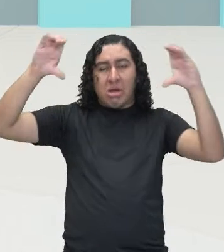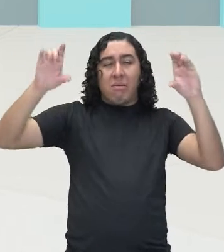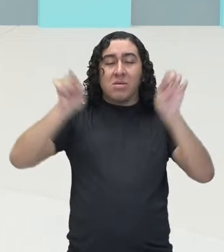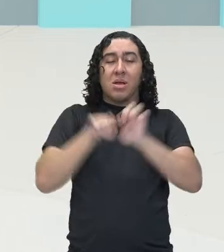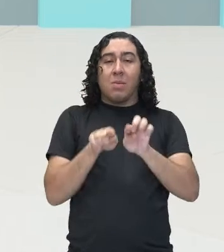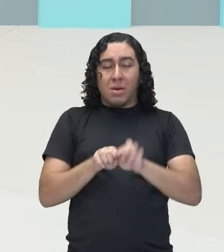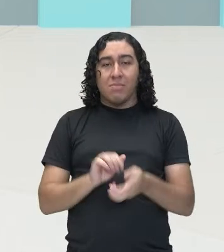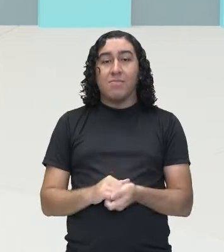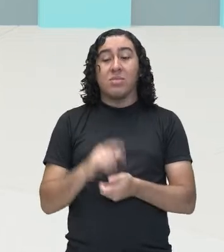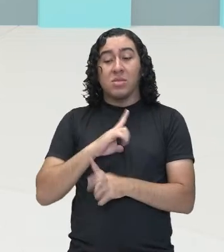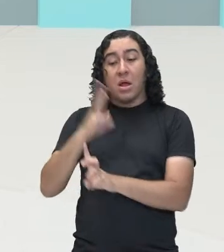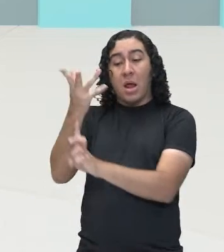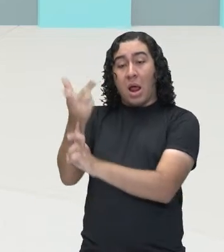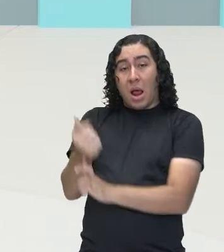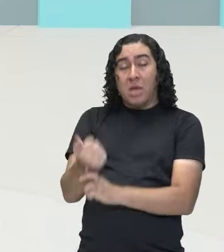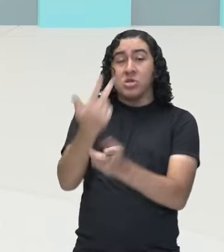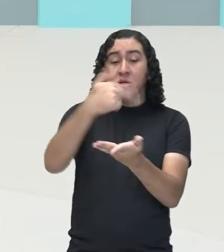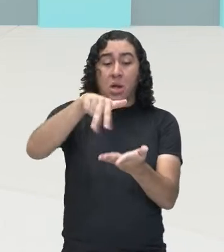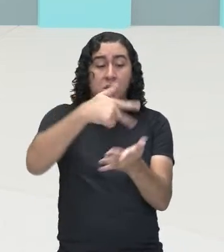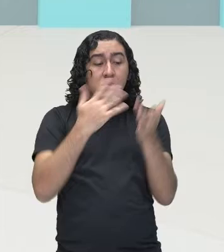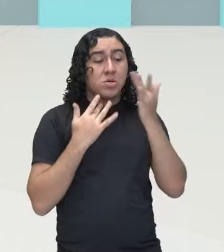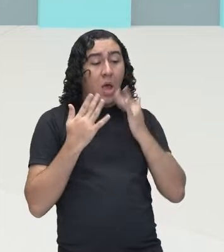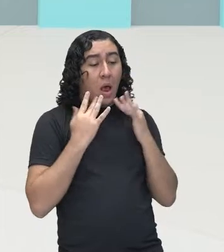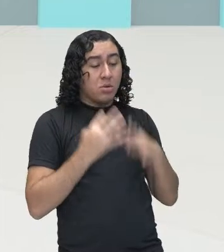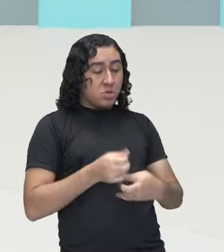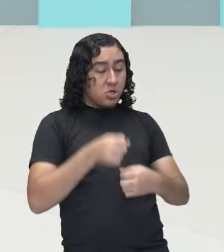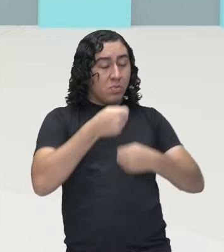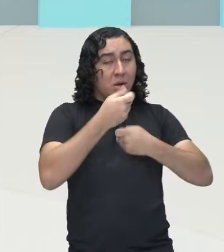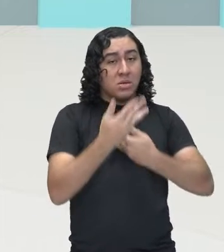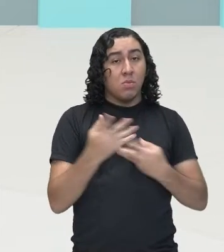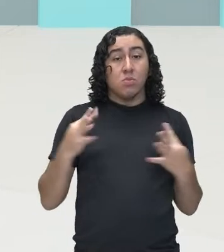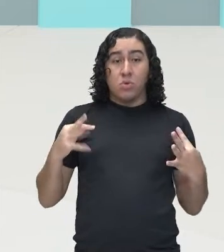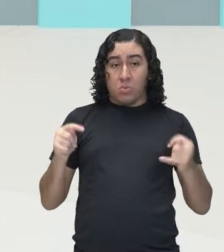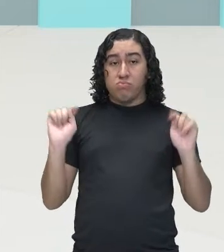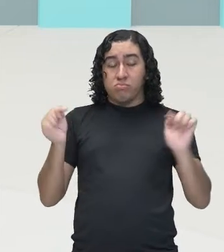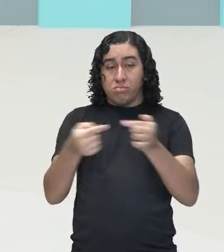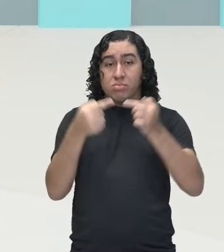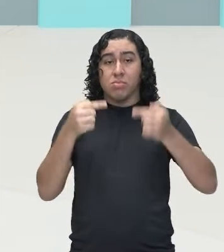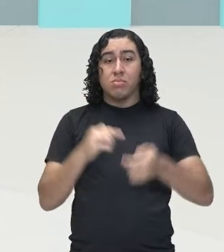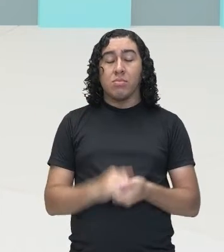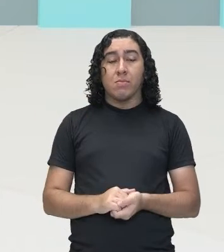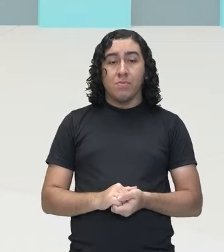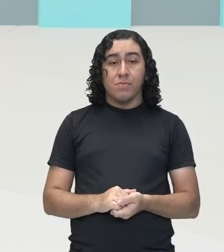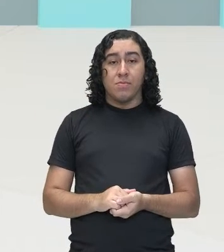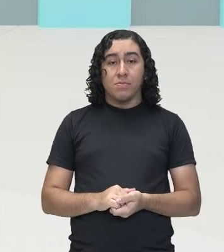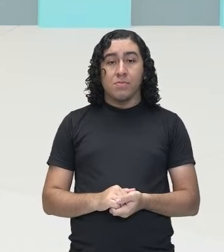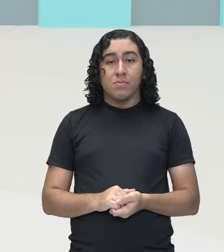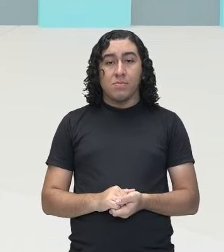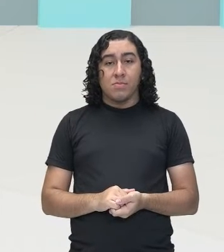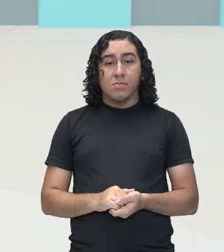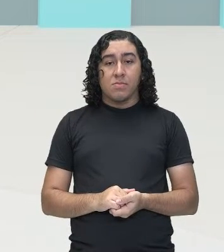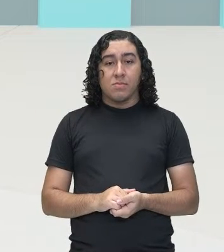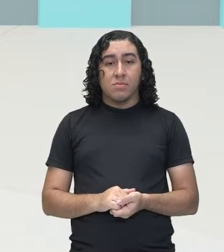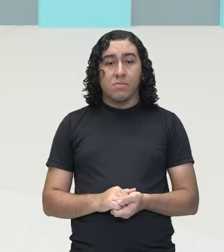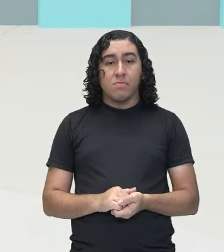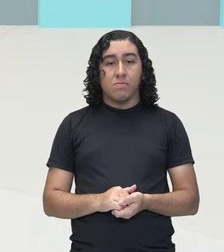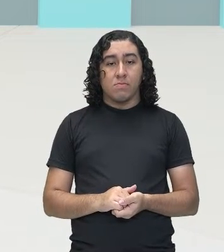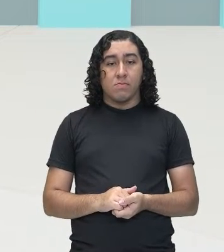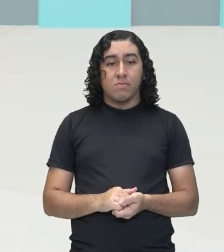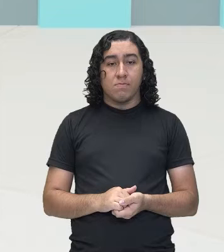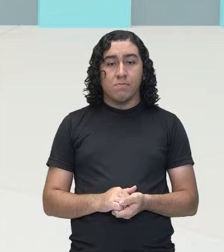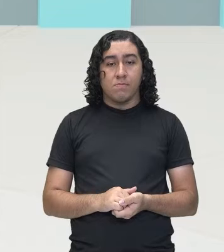na dança. Então, todas as manifestações artísticas. E também a internet, ela